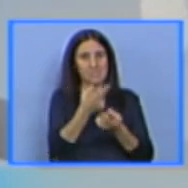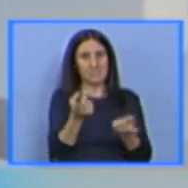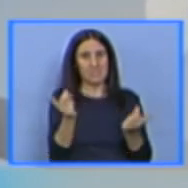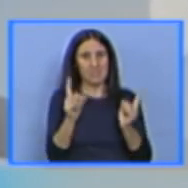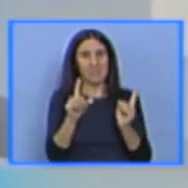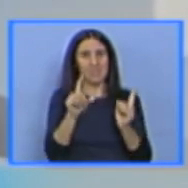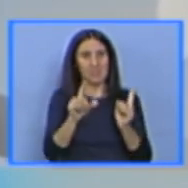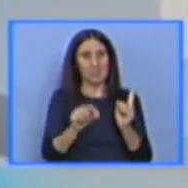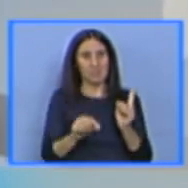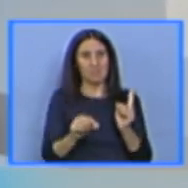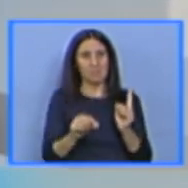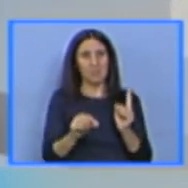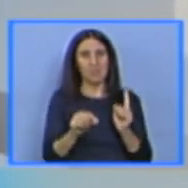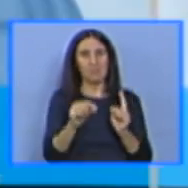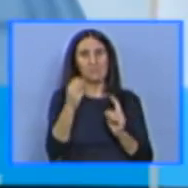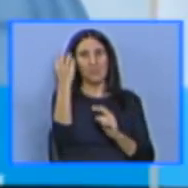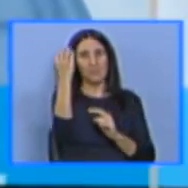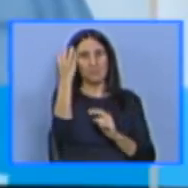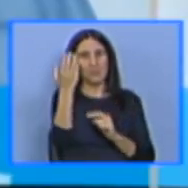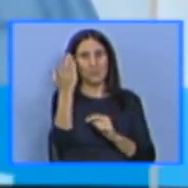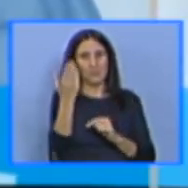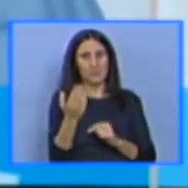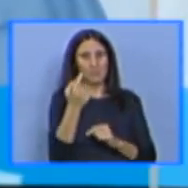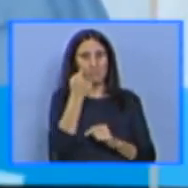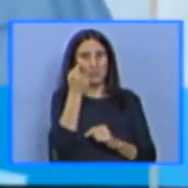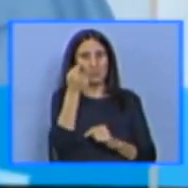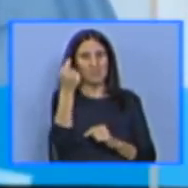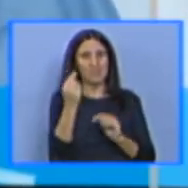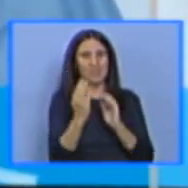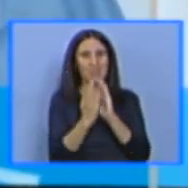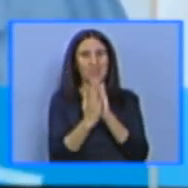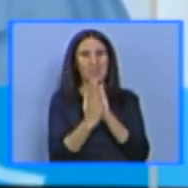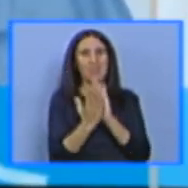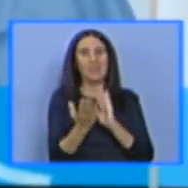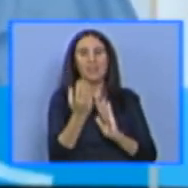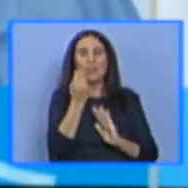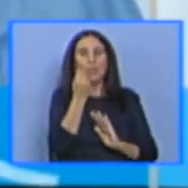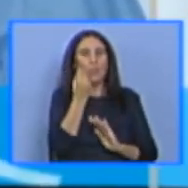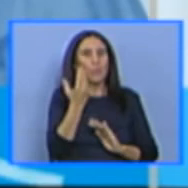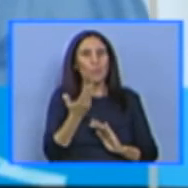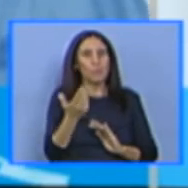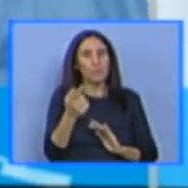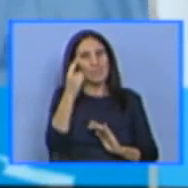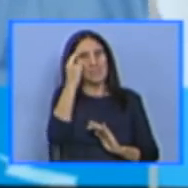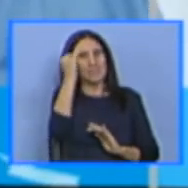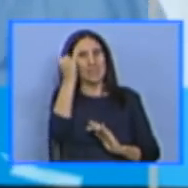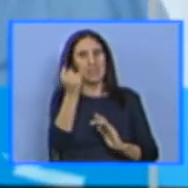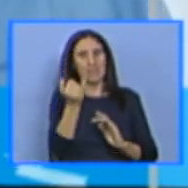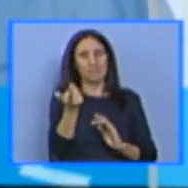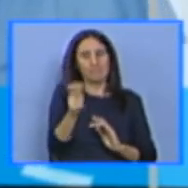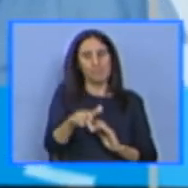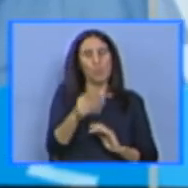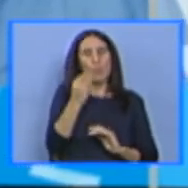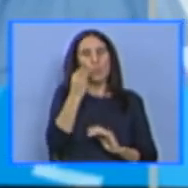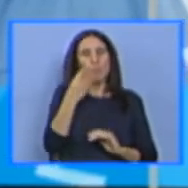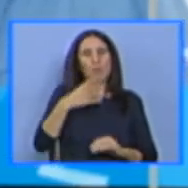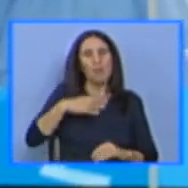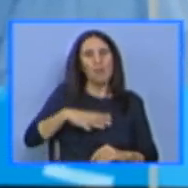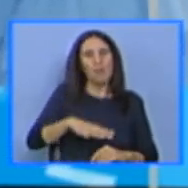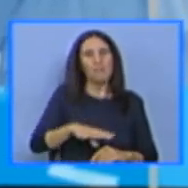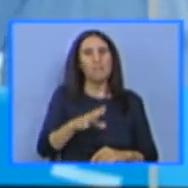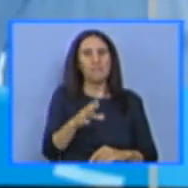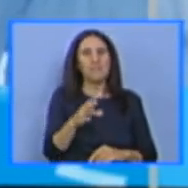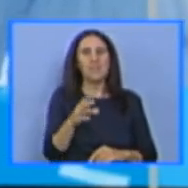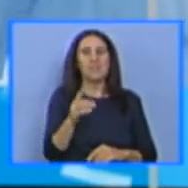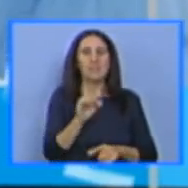sai também para a Diocese do Porto de forma muito especial. Como é que nasceu esta ideia, esta intencionalidade